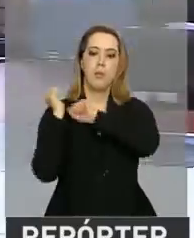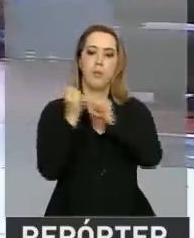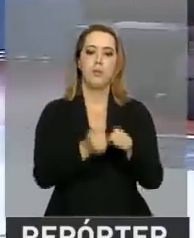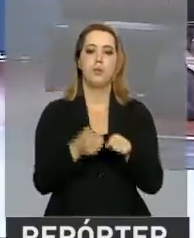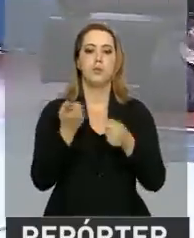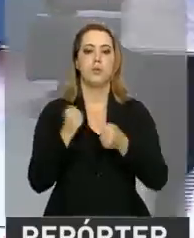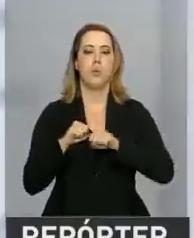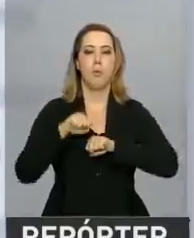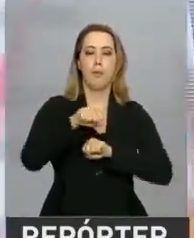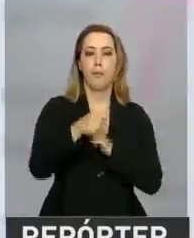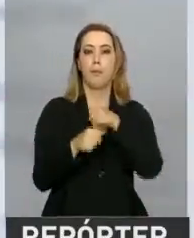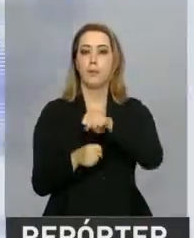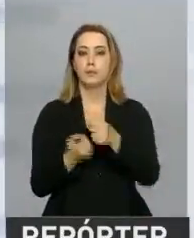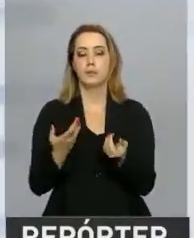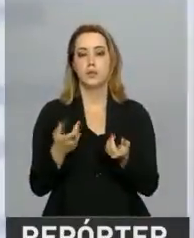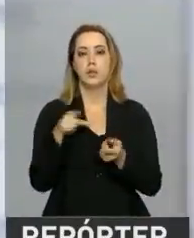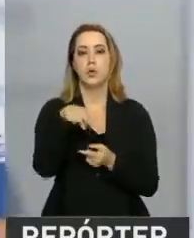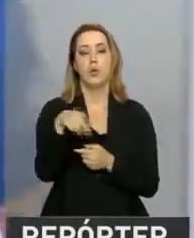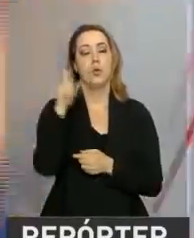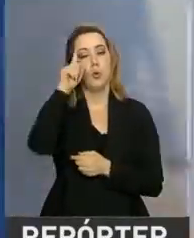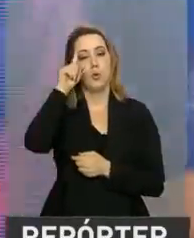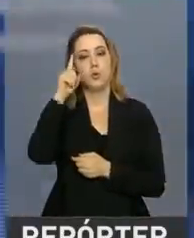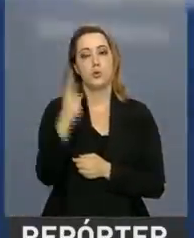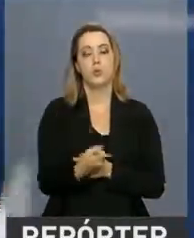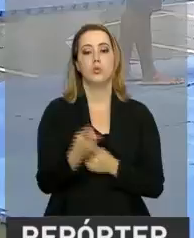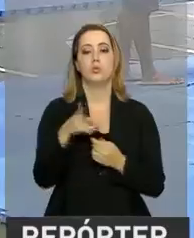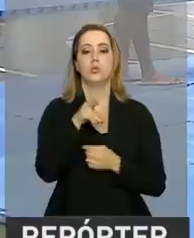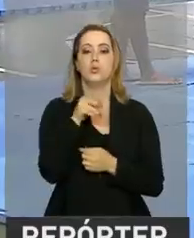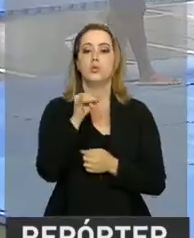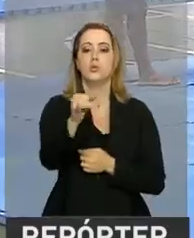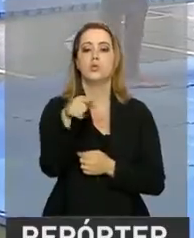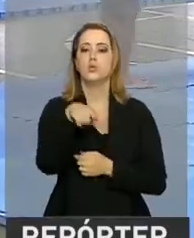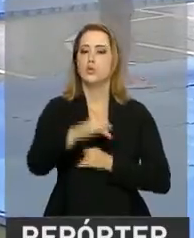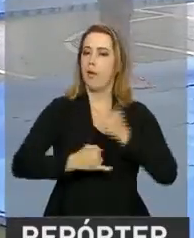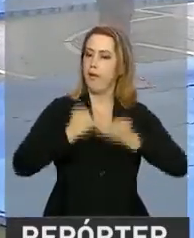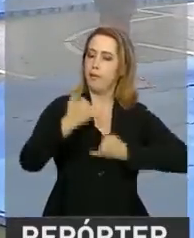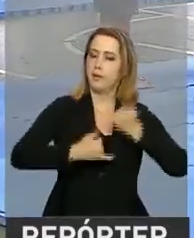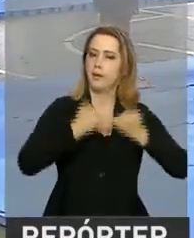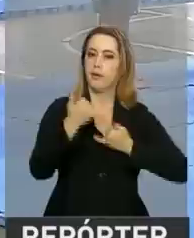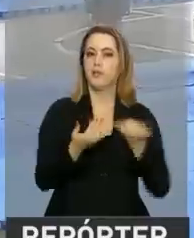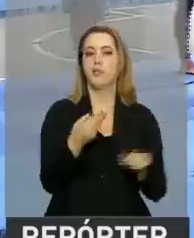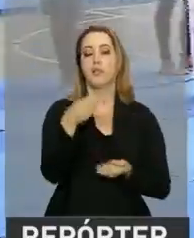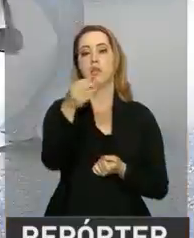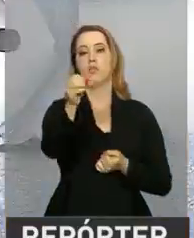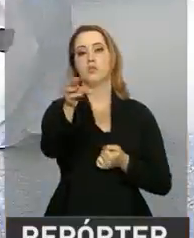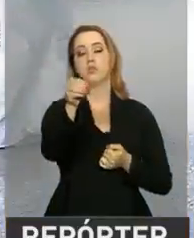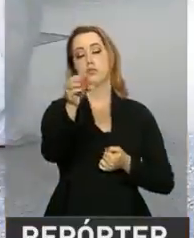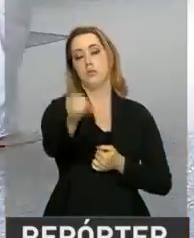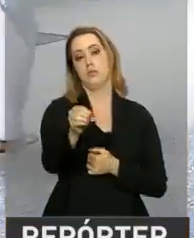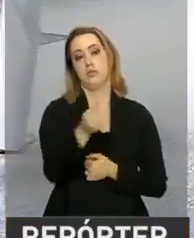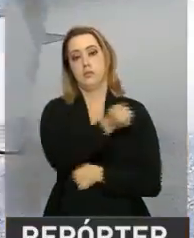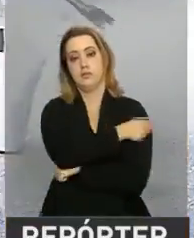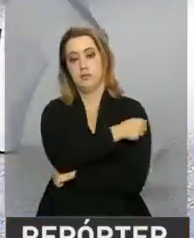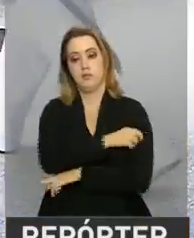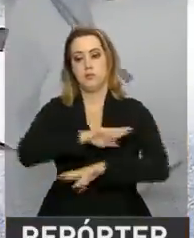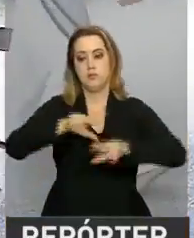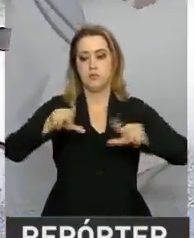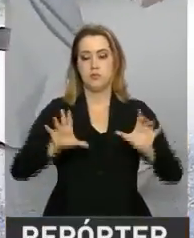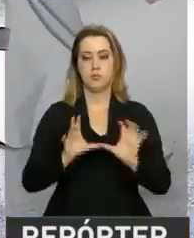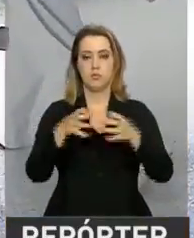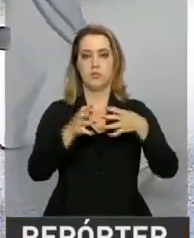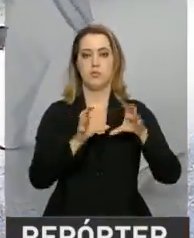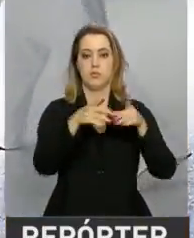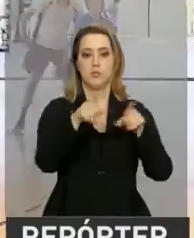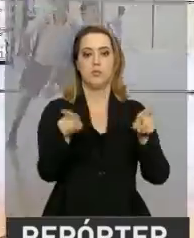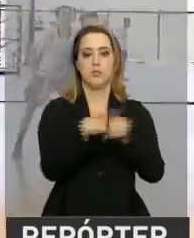kickboxing a ordem do dia era se divertir 300 alunos se revezaram em diversas atividades que